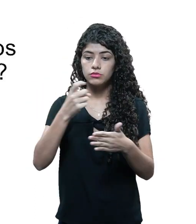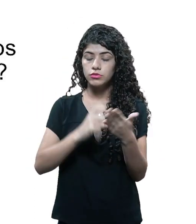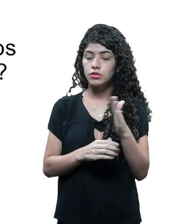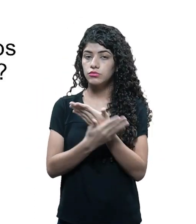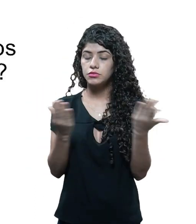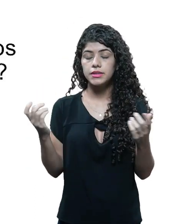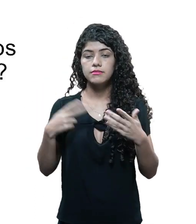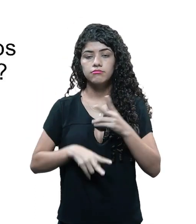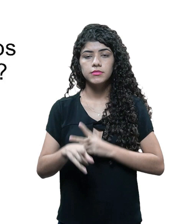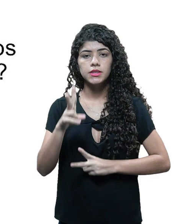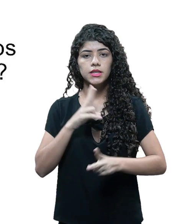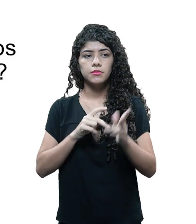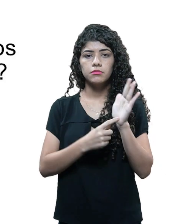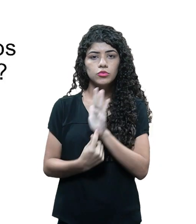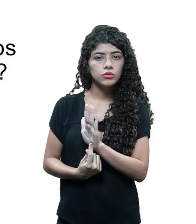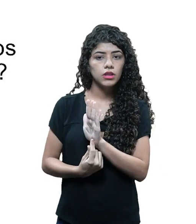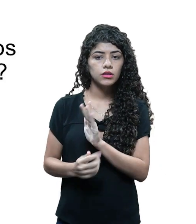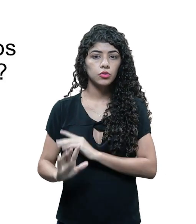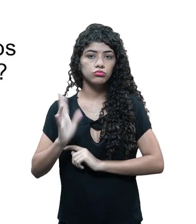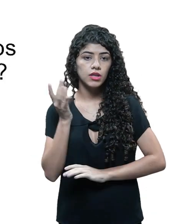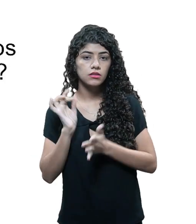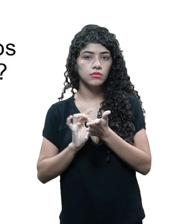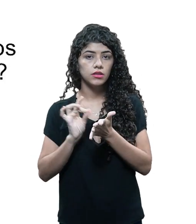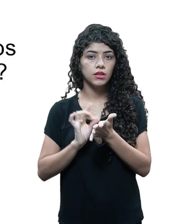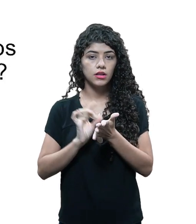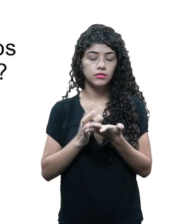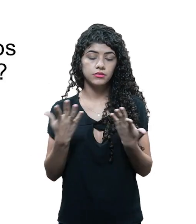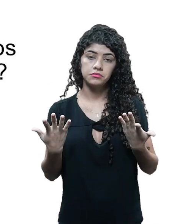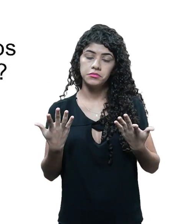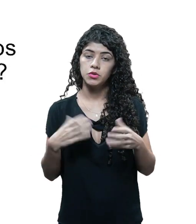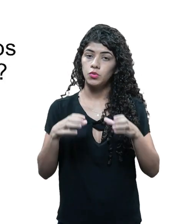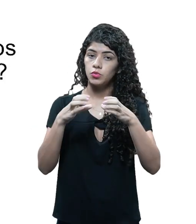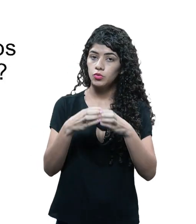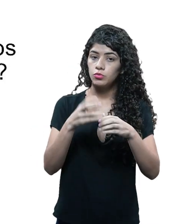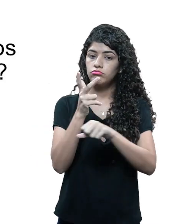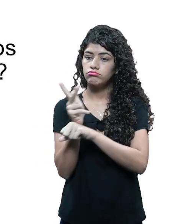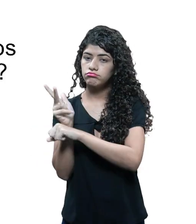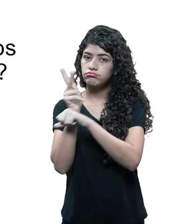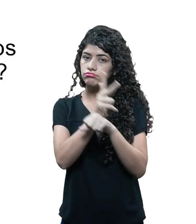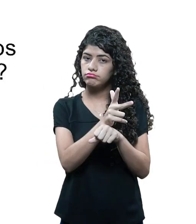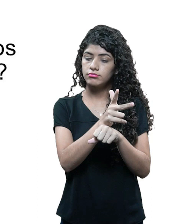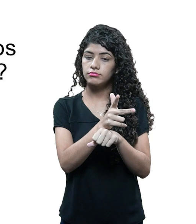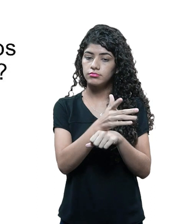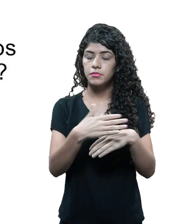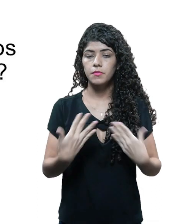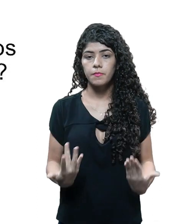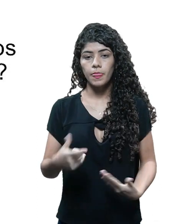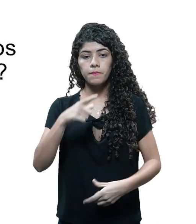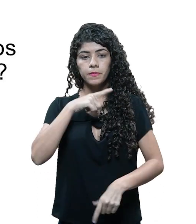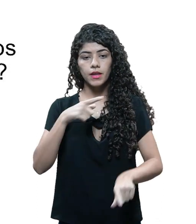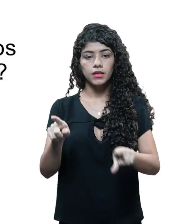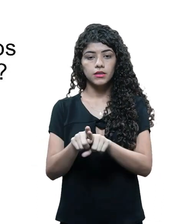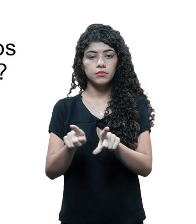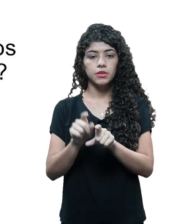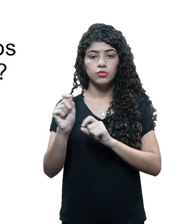vocês, o texto de vocês, sempre pensem nisso. Isso é mostrável? Isso é produzível para uma equipe que vai filmar esse filme? E aí o